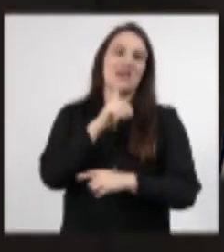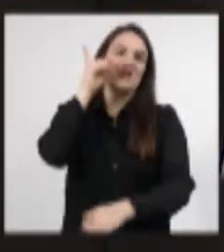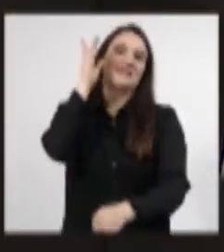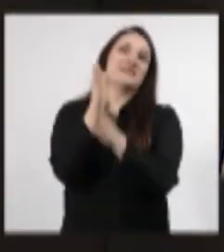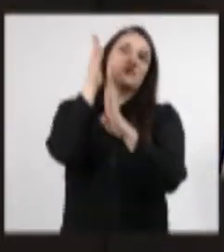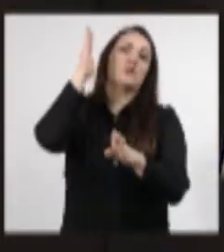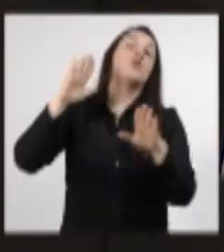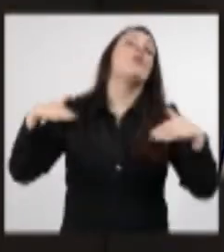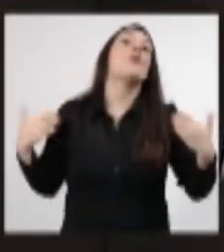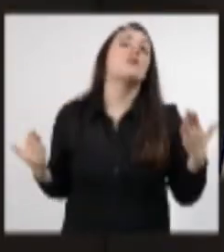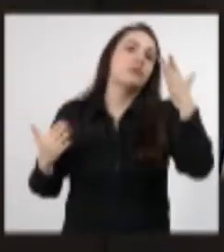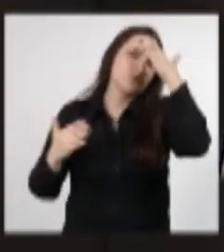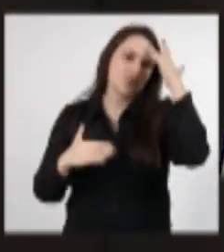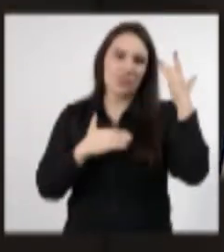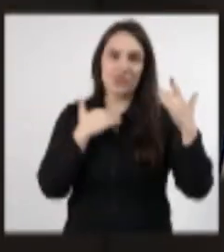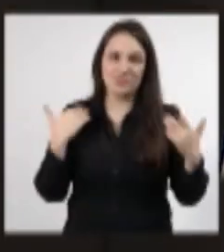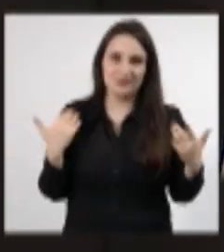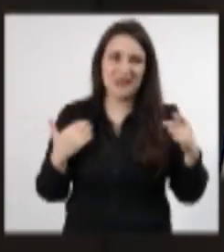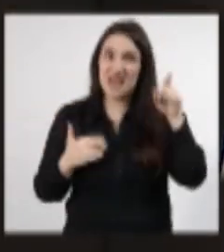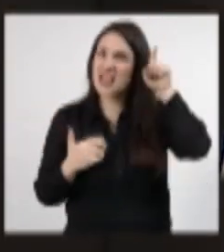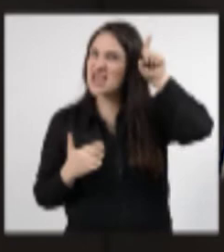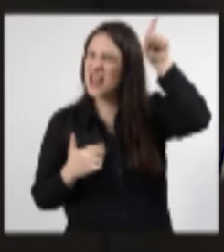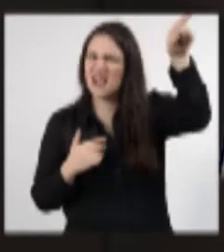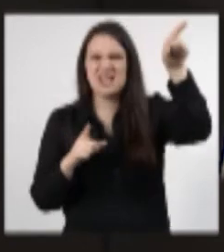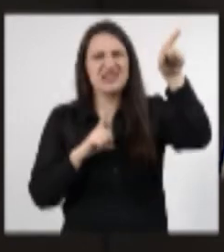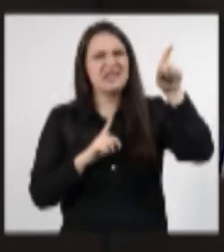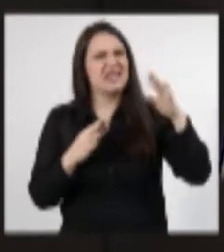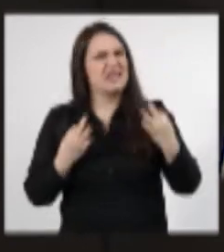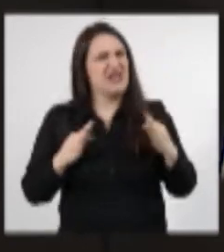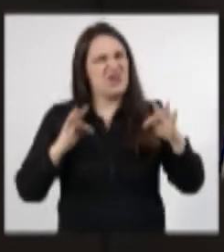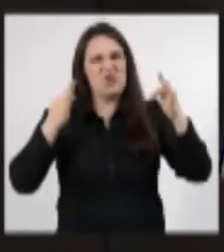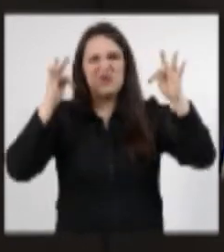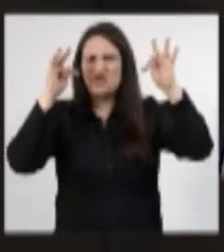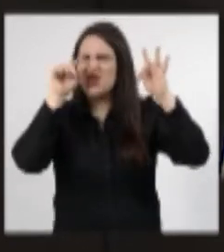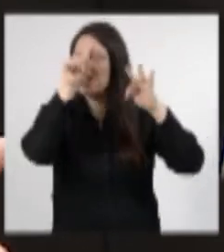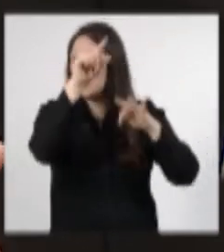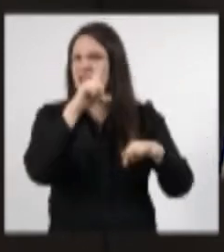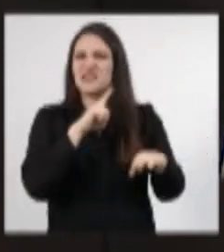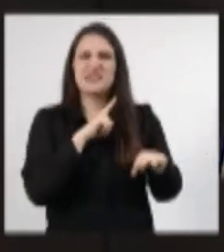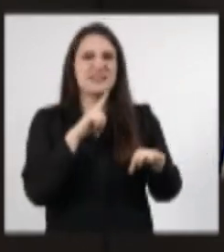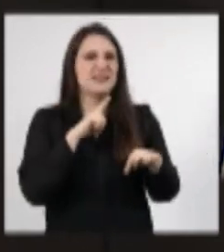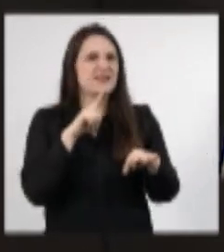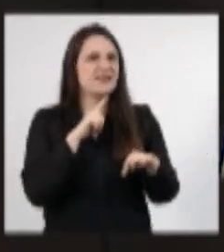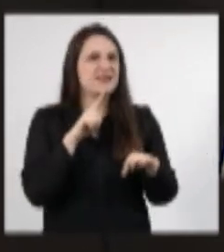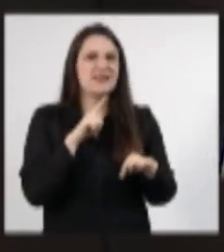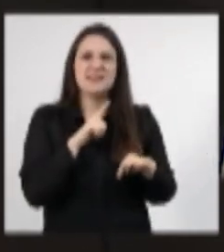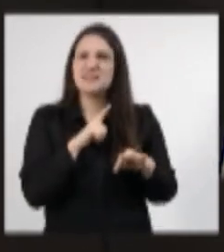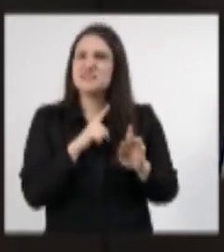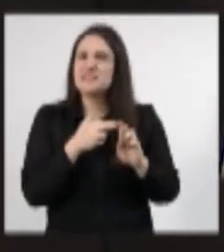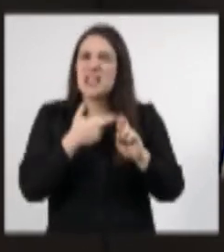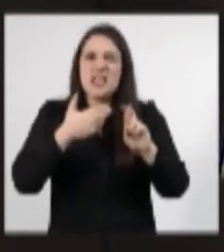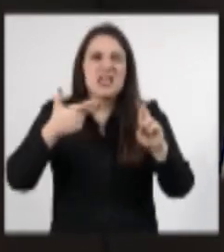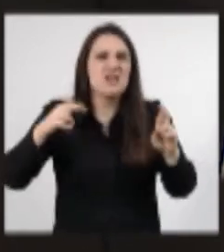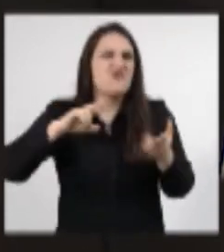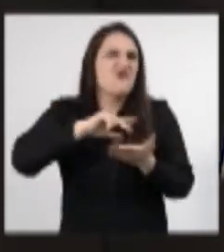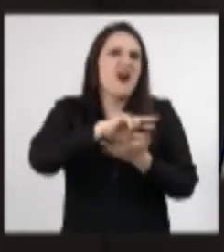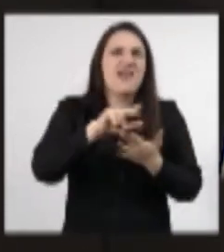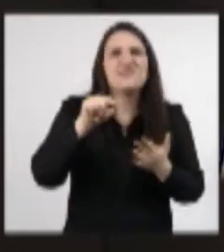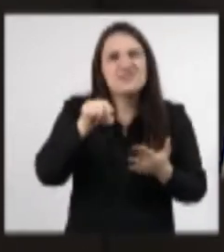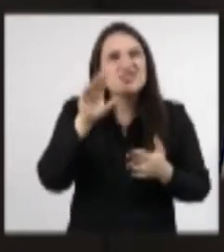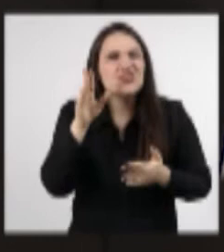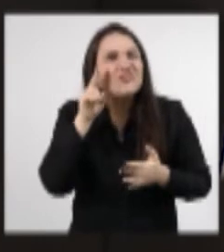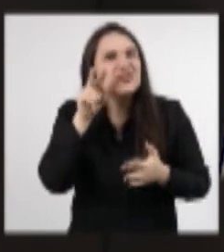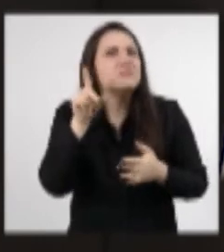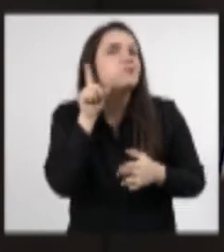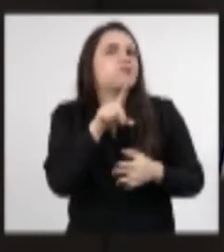países desenvolvidos, em que existe uma tecnologia, existem muito mais recursos, que a gente vê os